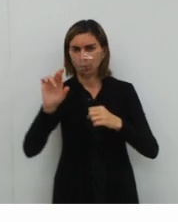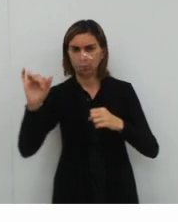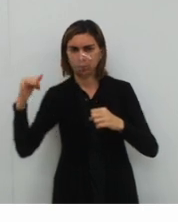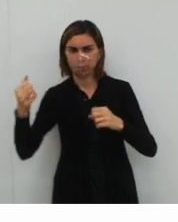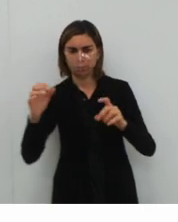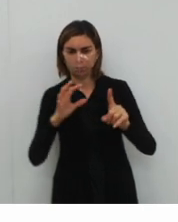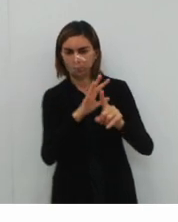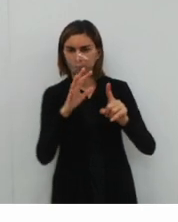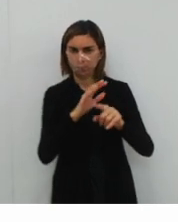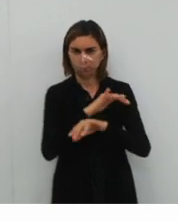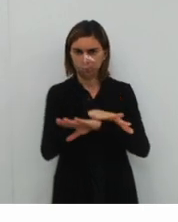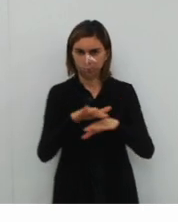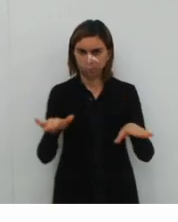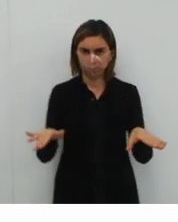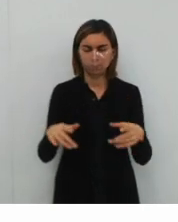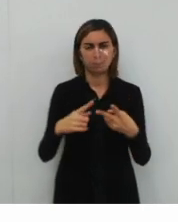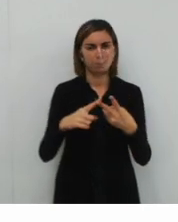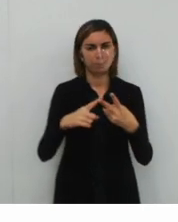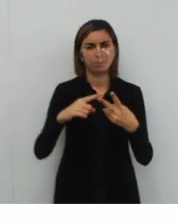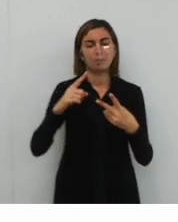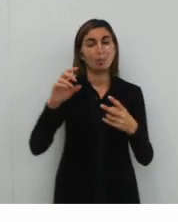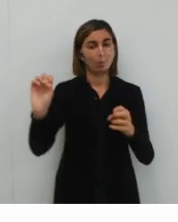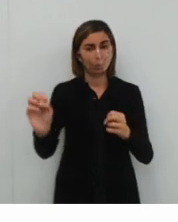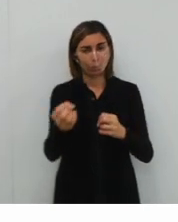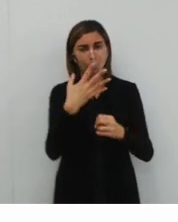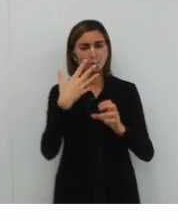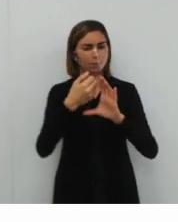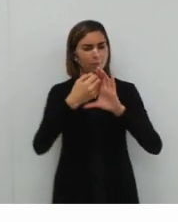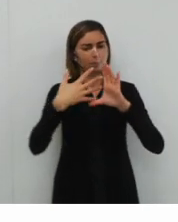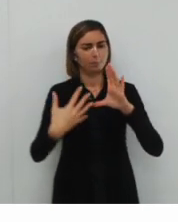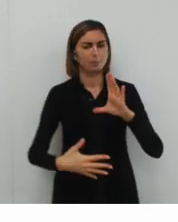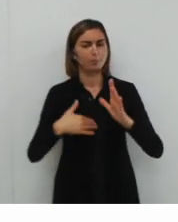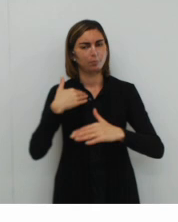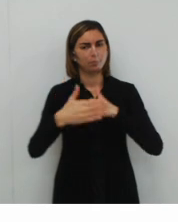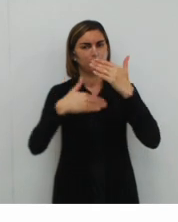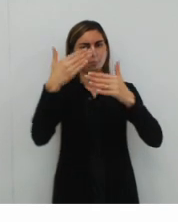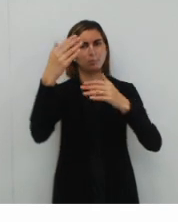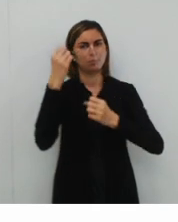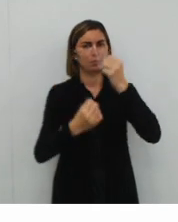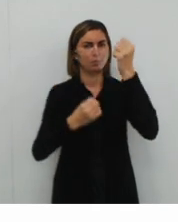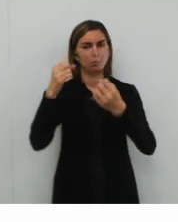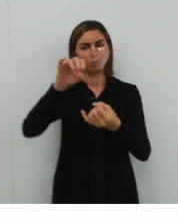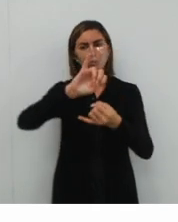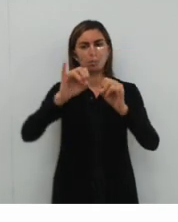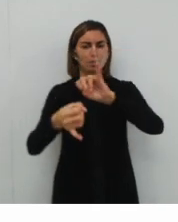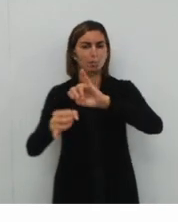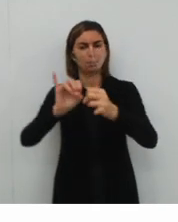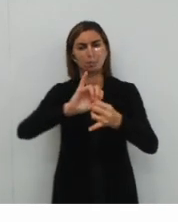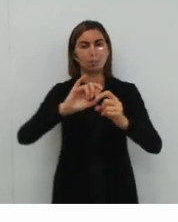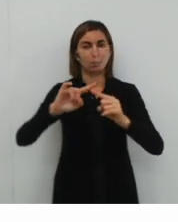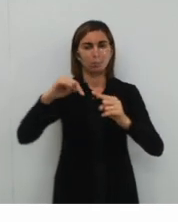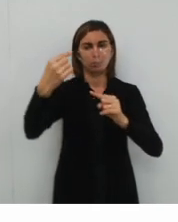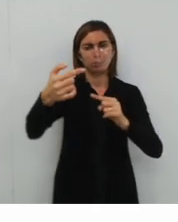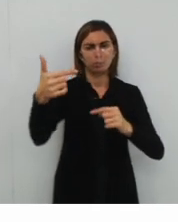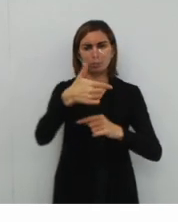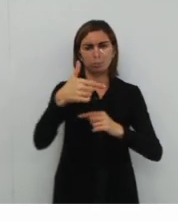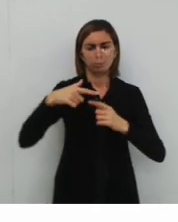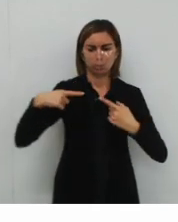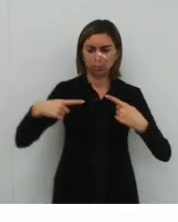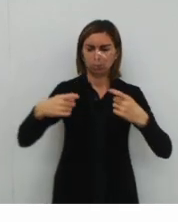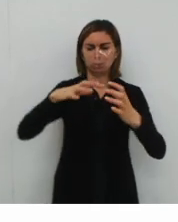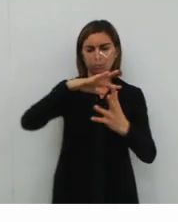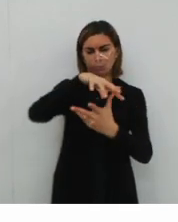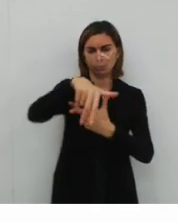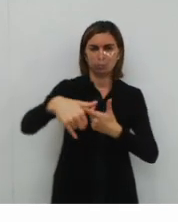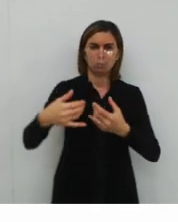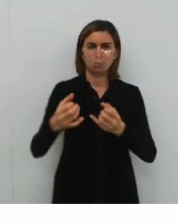e principalmente dar uma nova característica ao desenvolvimento da indústria química pós-guerra. Após a Segunda Guerra Mundial,